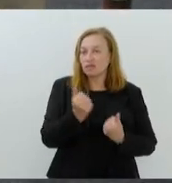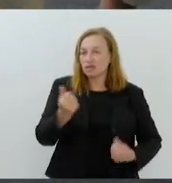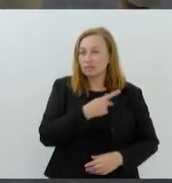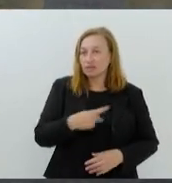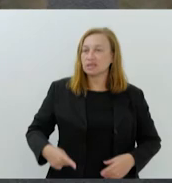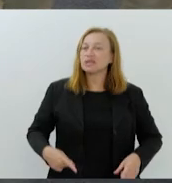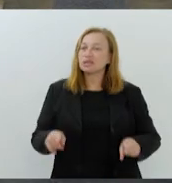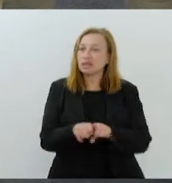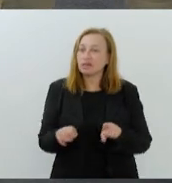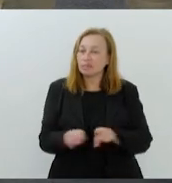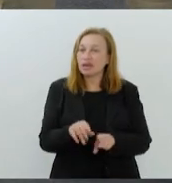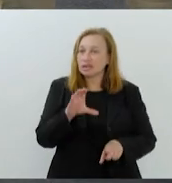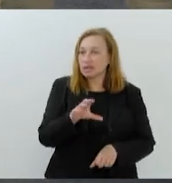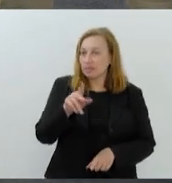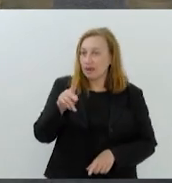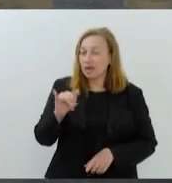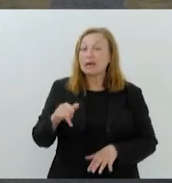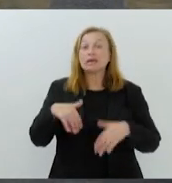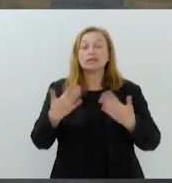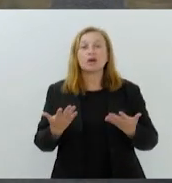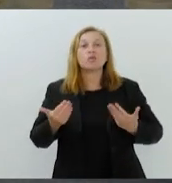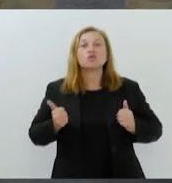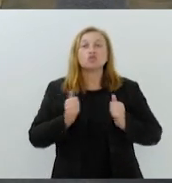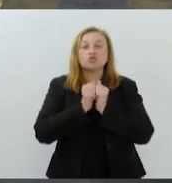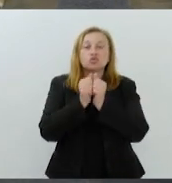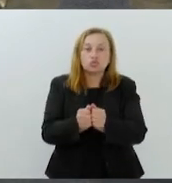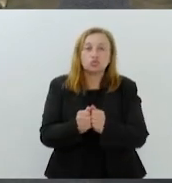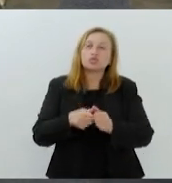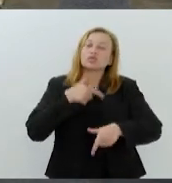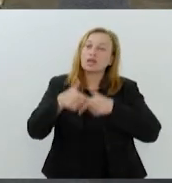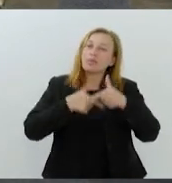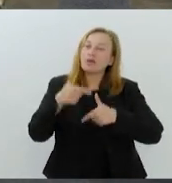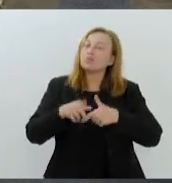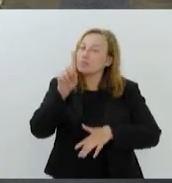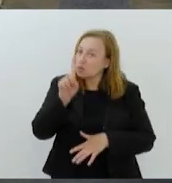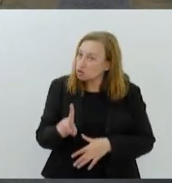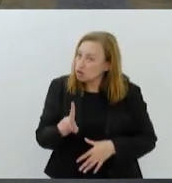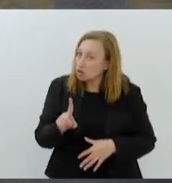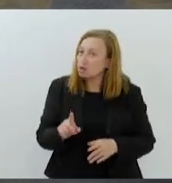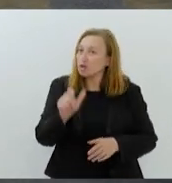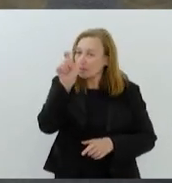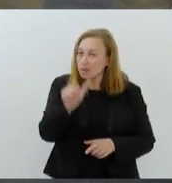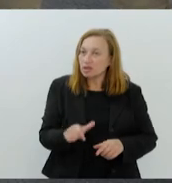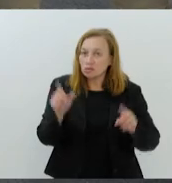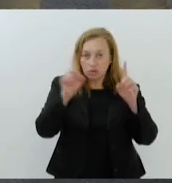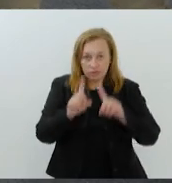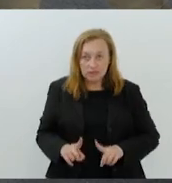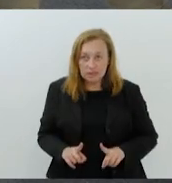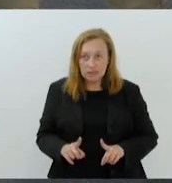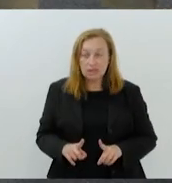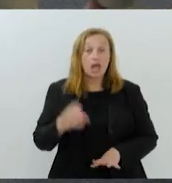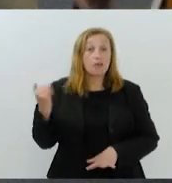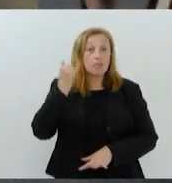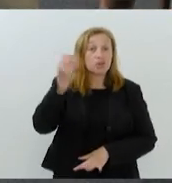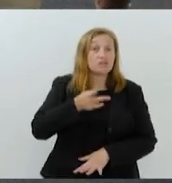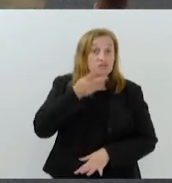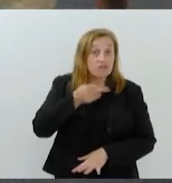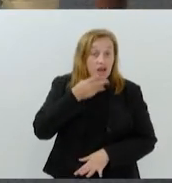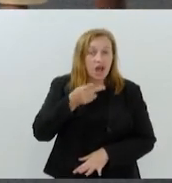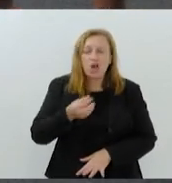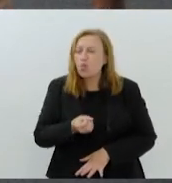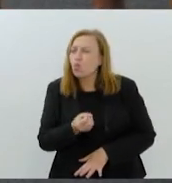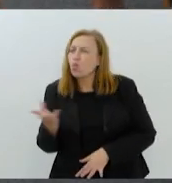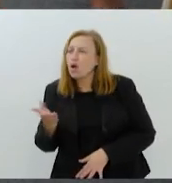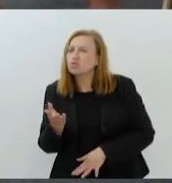também da CPI. Enfim, estamos juntos, de fato, trabalhando pelos direitos da pessoa com deficiência. Importante dizer o